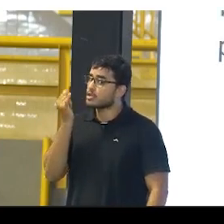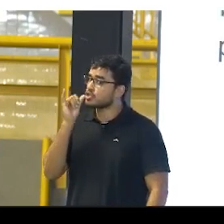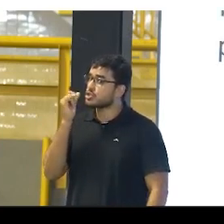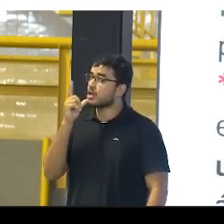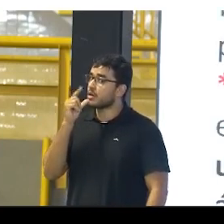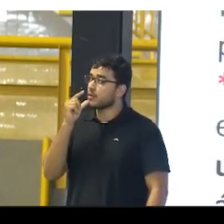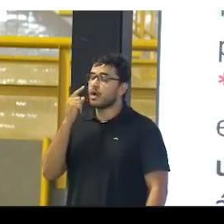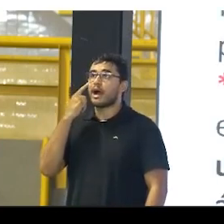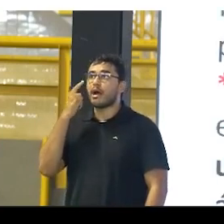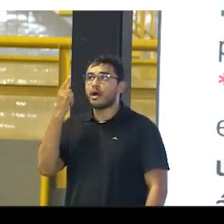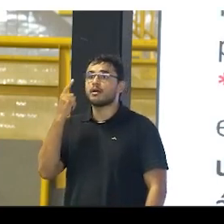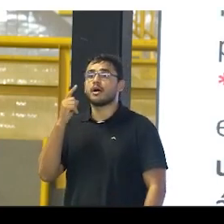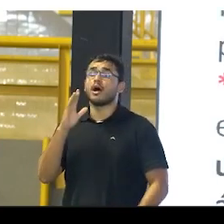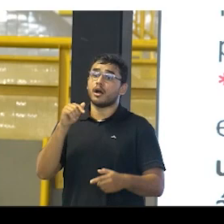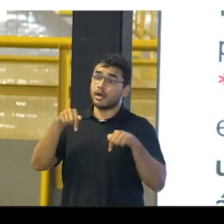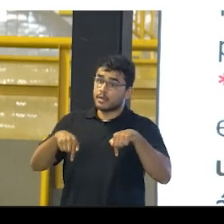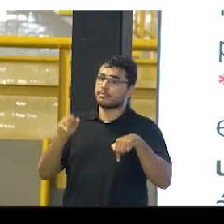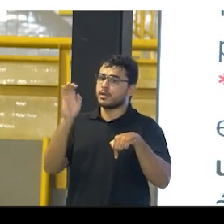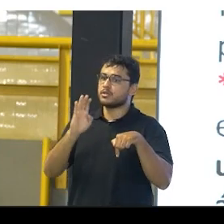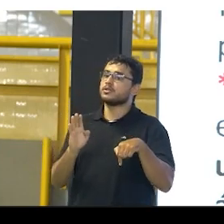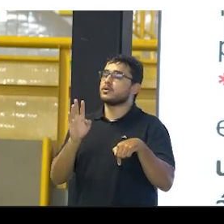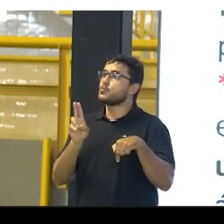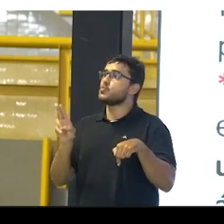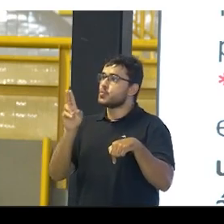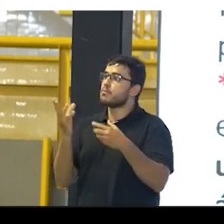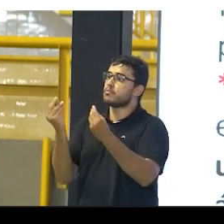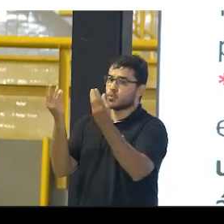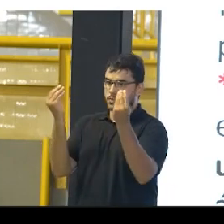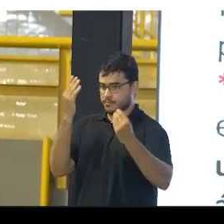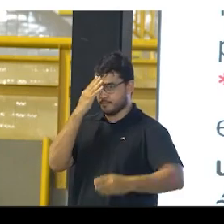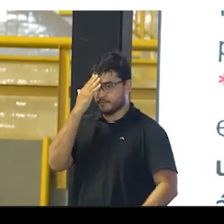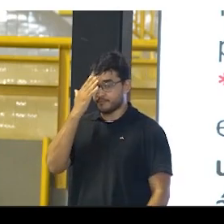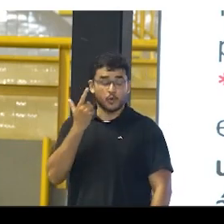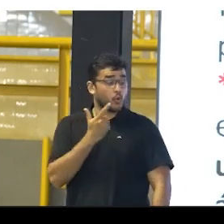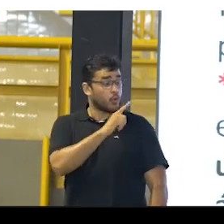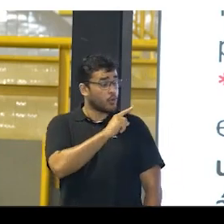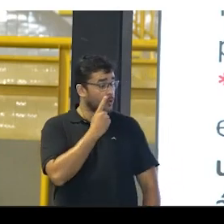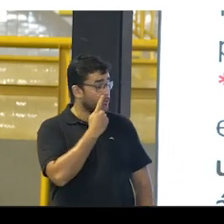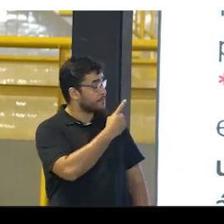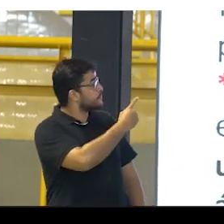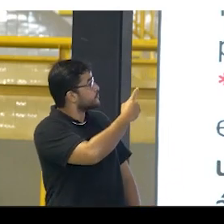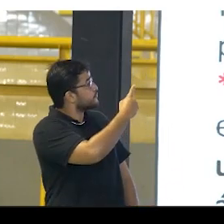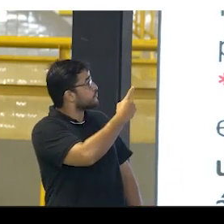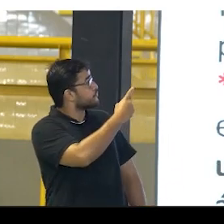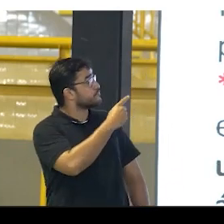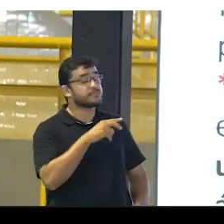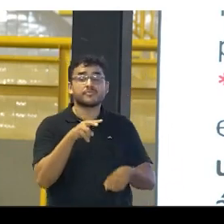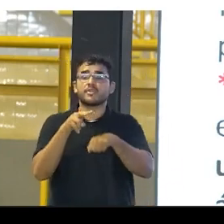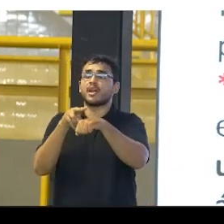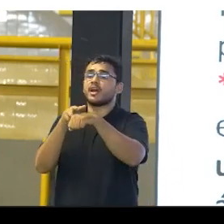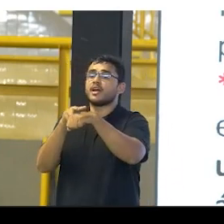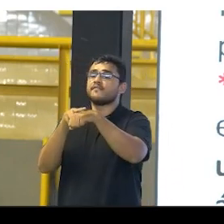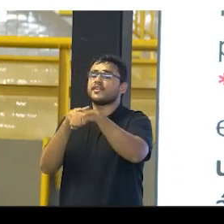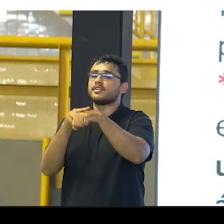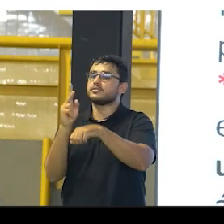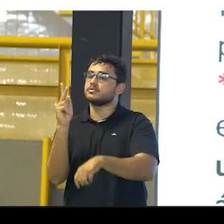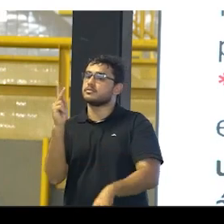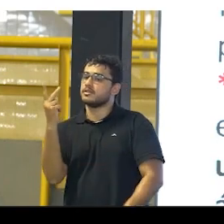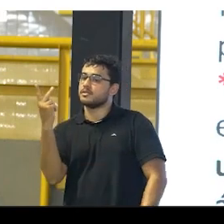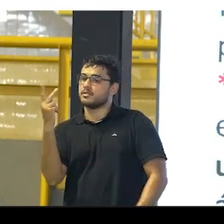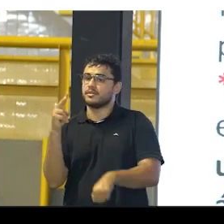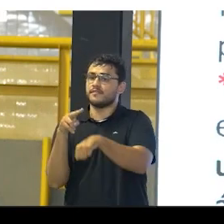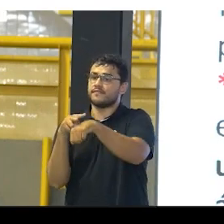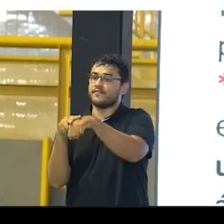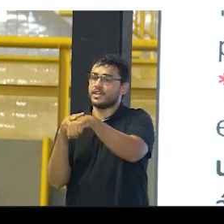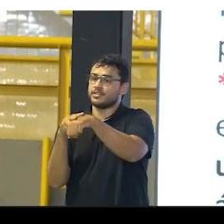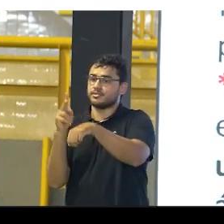hidrogênio verde, que a gente acabou de comentar. Elemento químico mais abundante no universo. É interessante